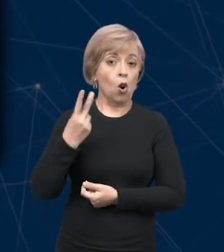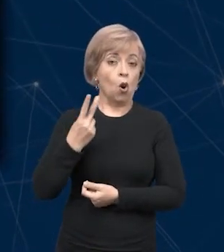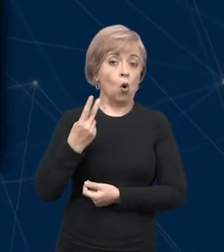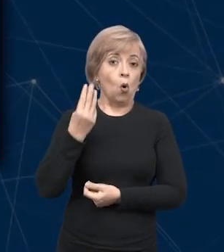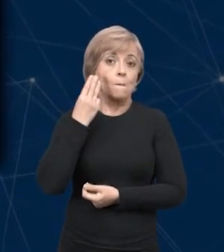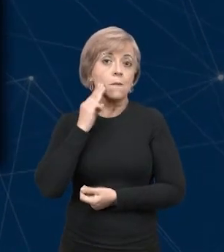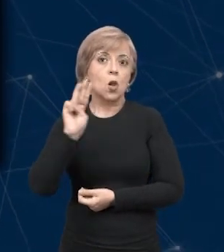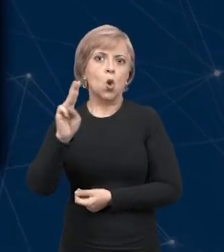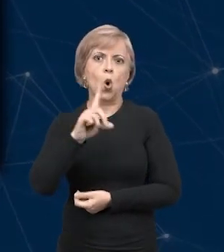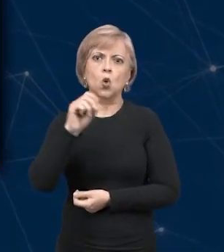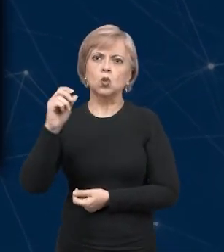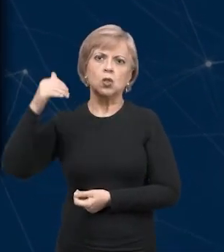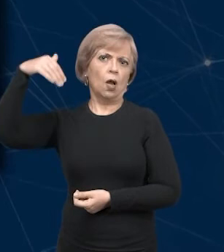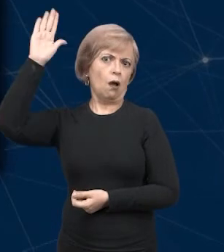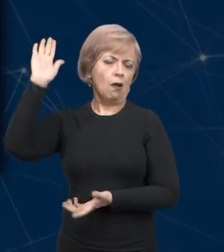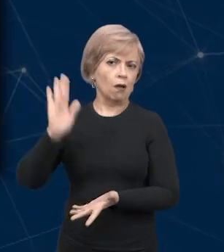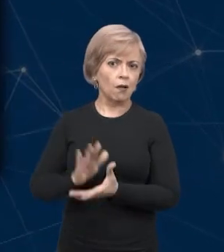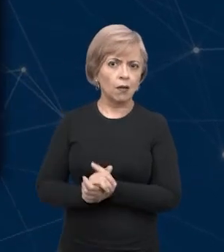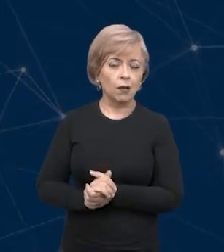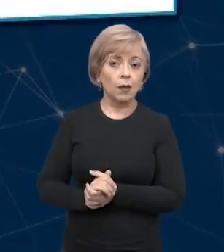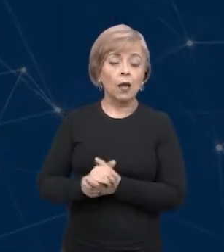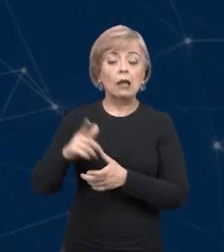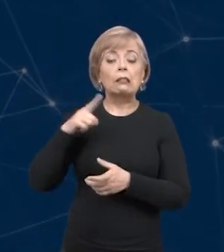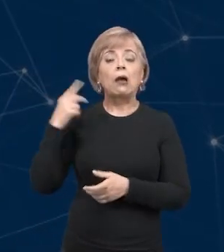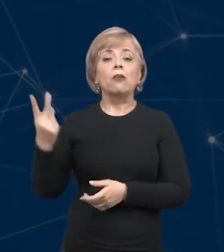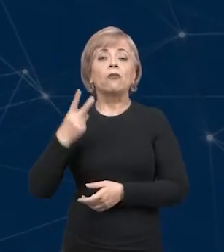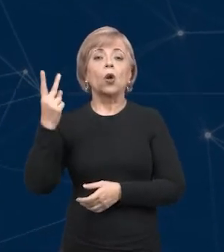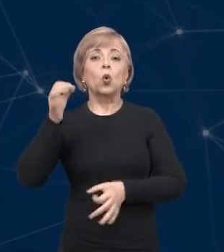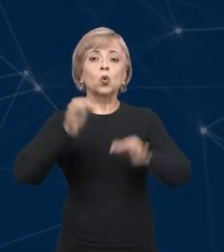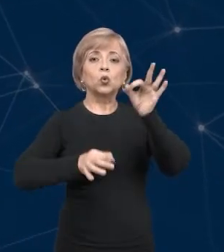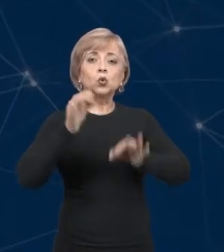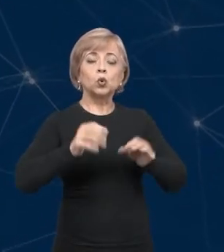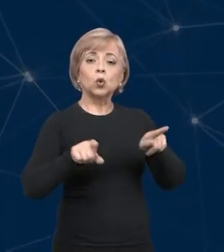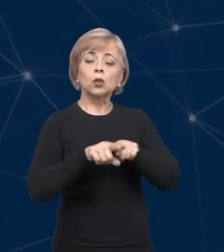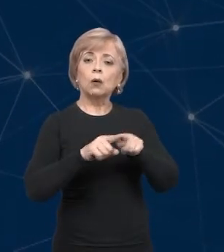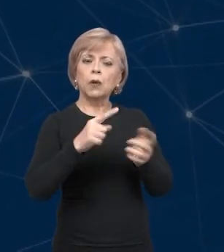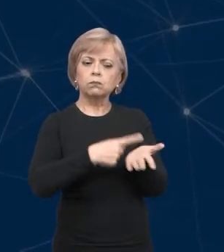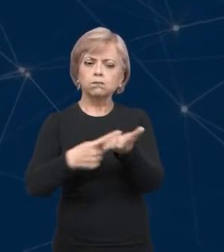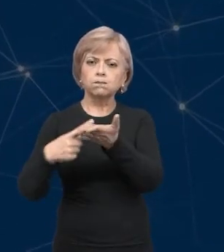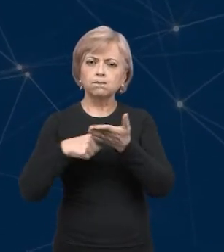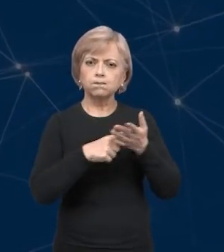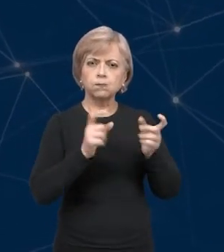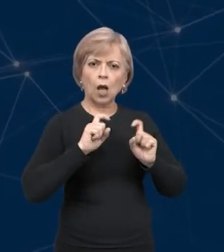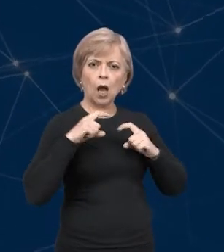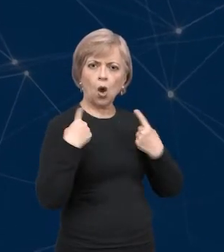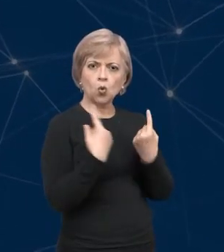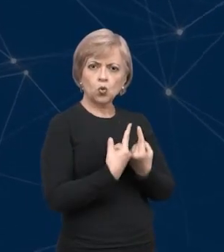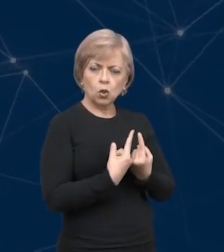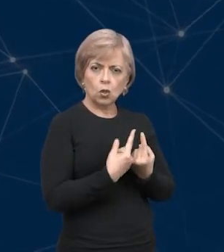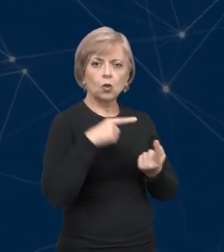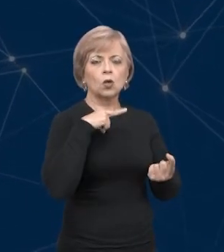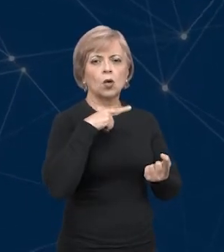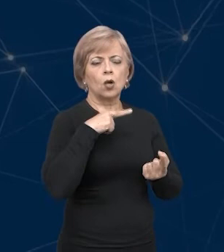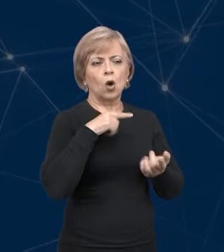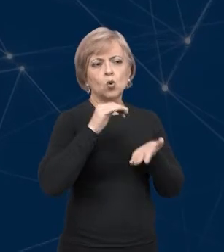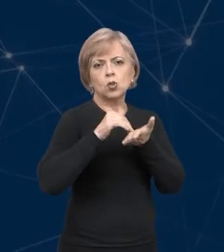onde cobramos esses valores na justiça, tanto quanto também organizamos reuniões com secretarias municipais de